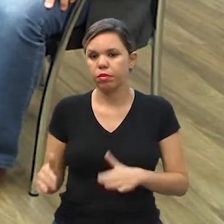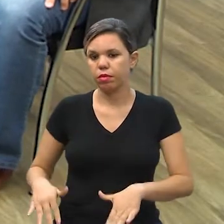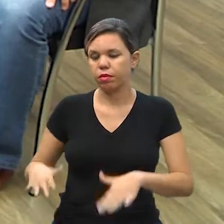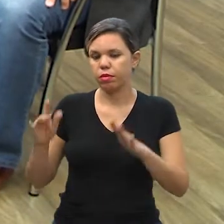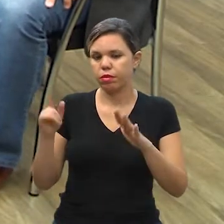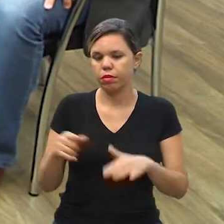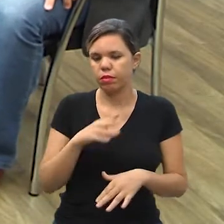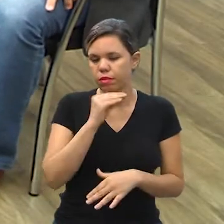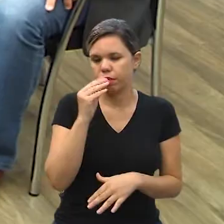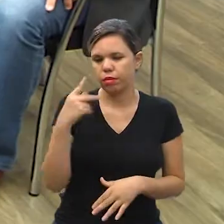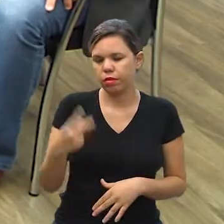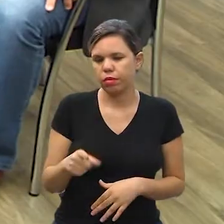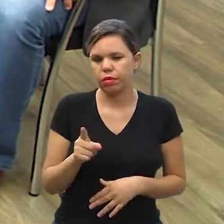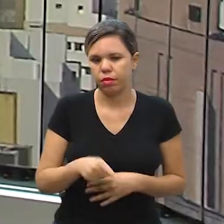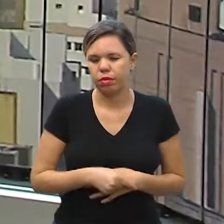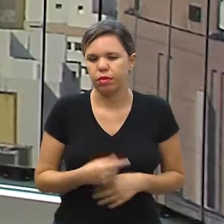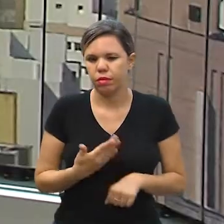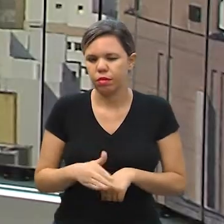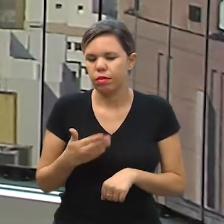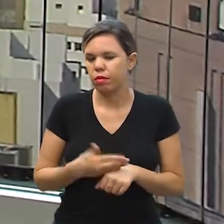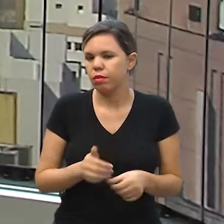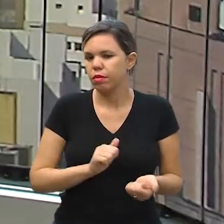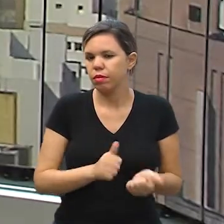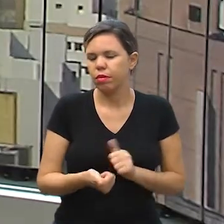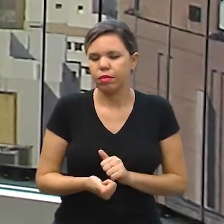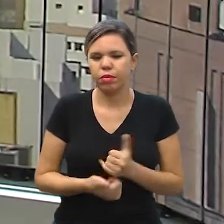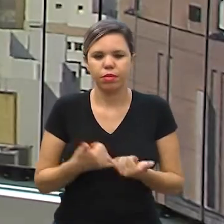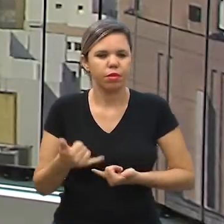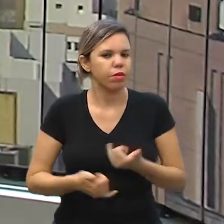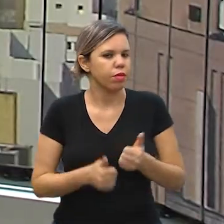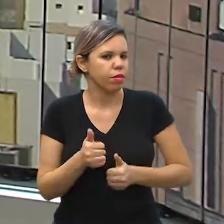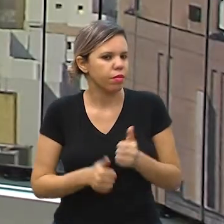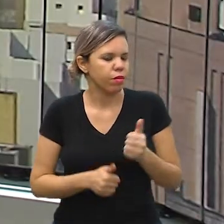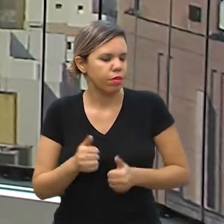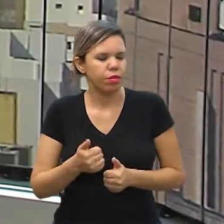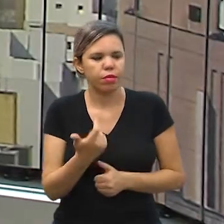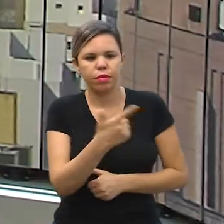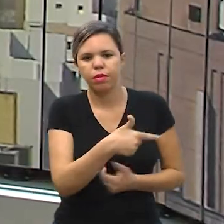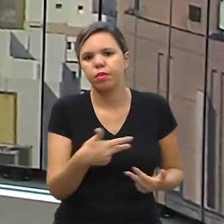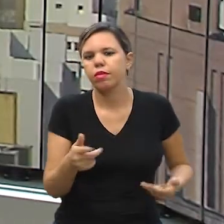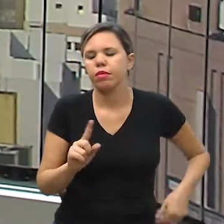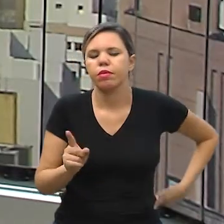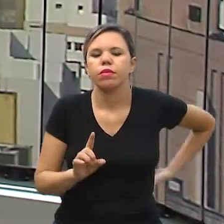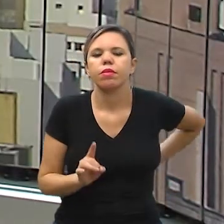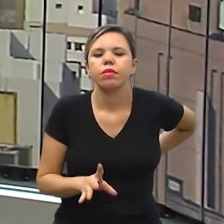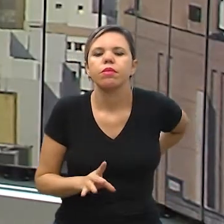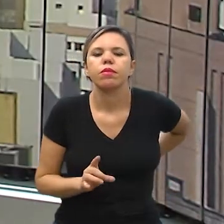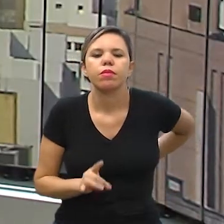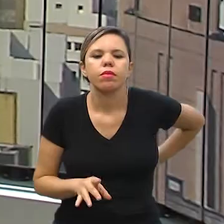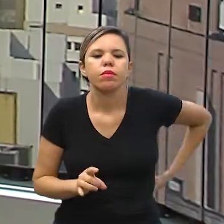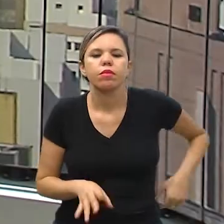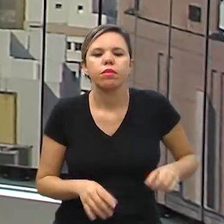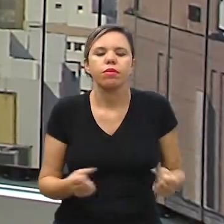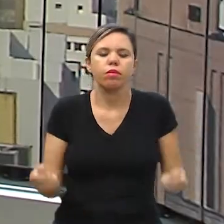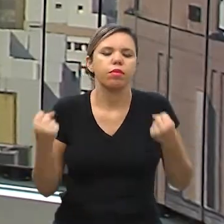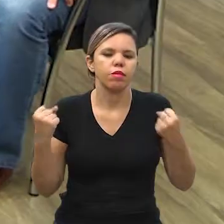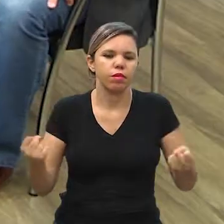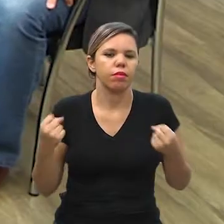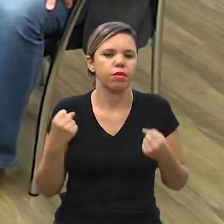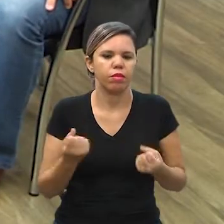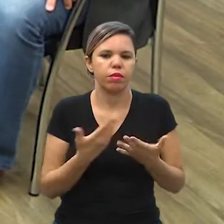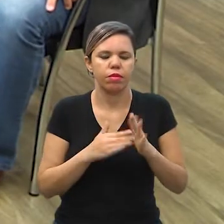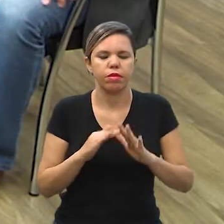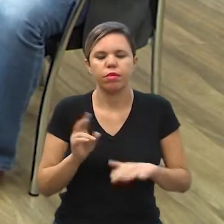de infância de adolescência praticava o esporte jogava bola outra modalidade ou era só Educação Física